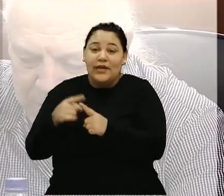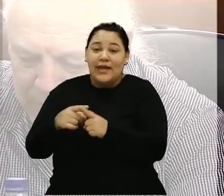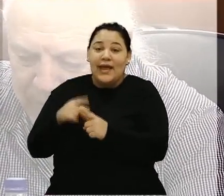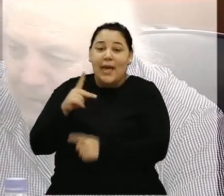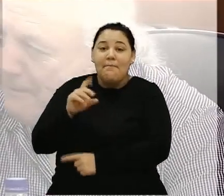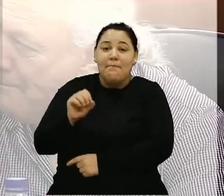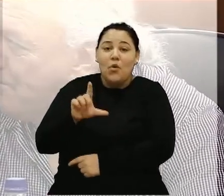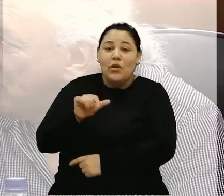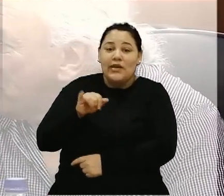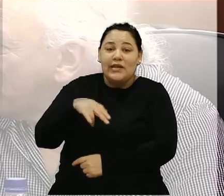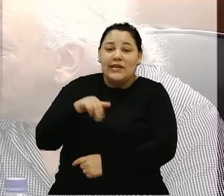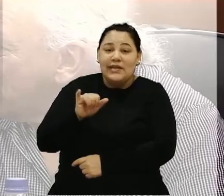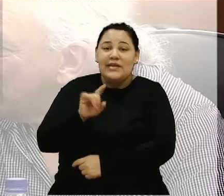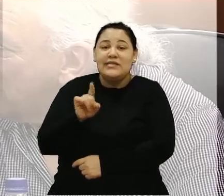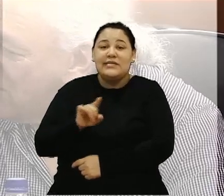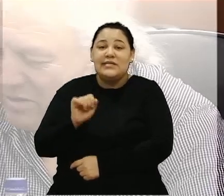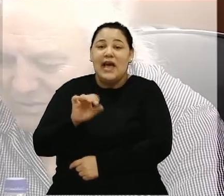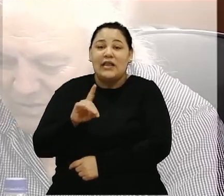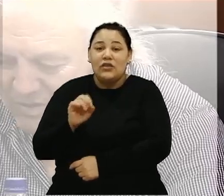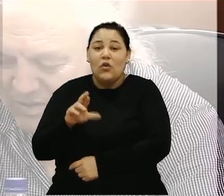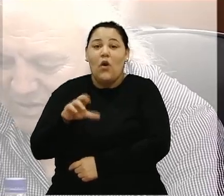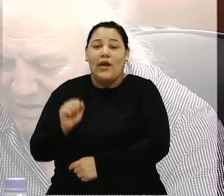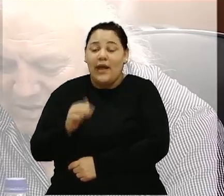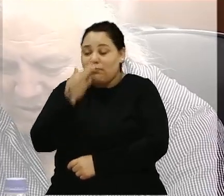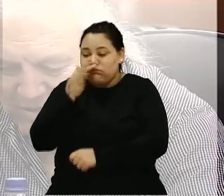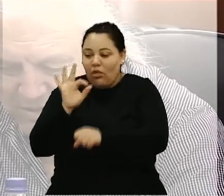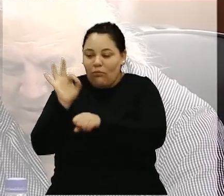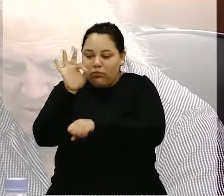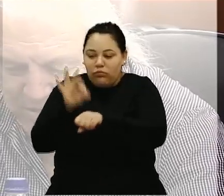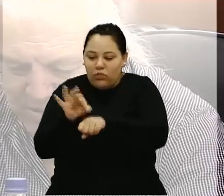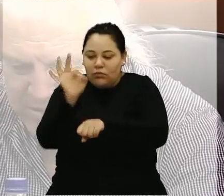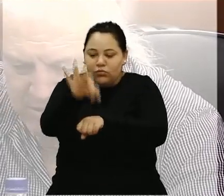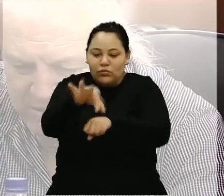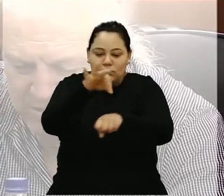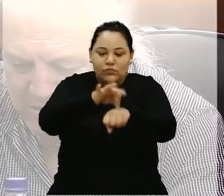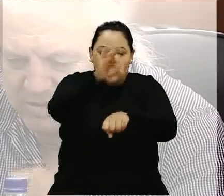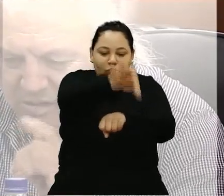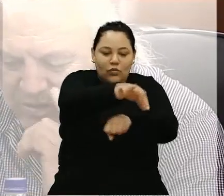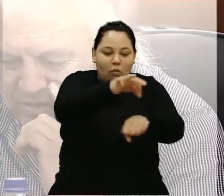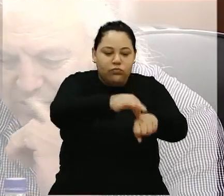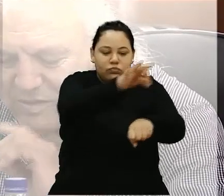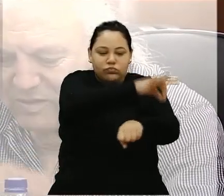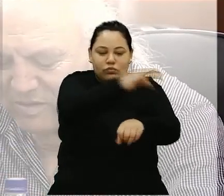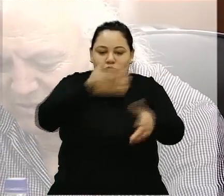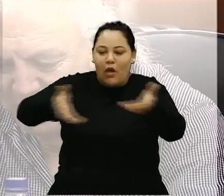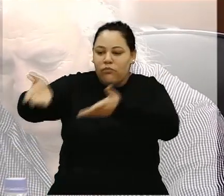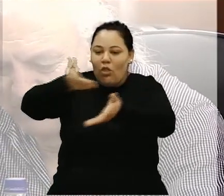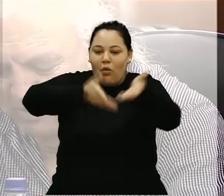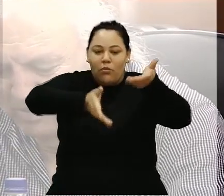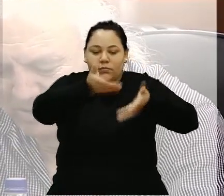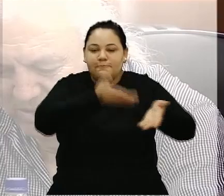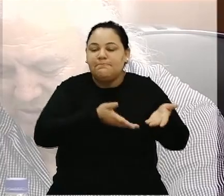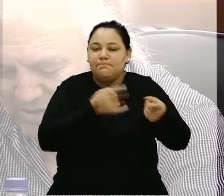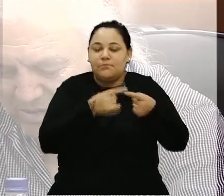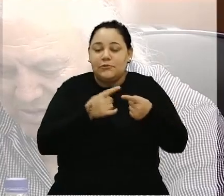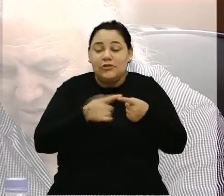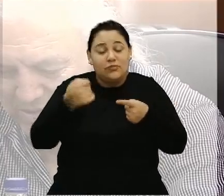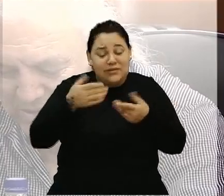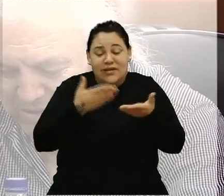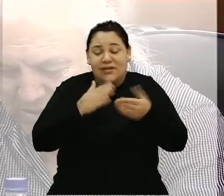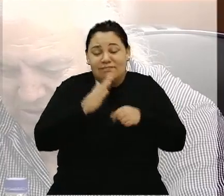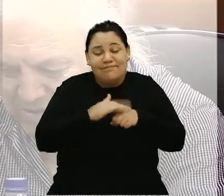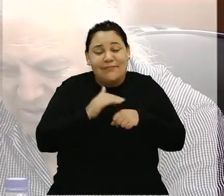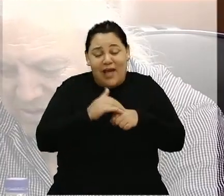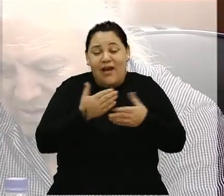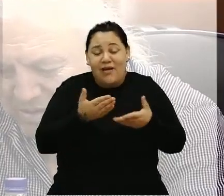temos que tratar esse tema. Porque daí os apicultores registram o boletim de ocorrência. Ah, mas não vamos